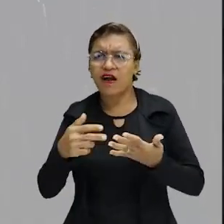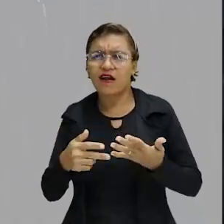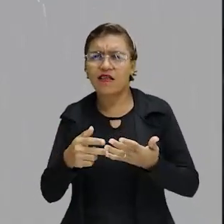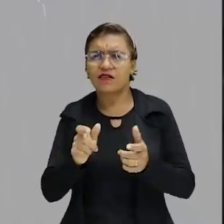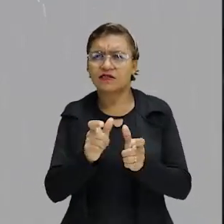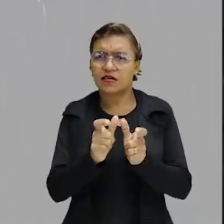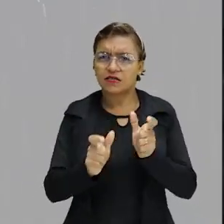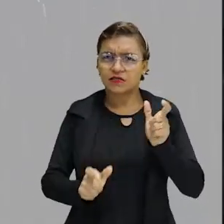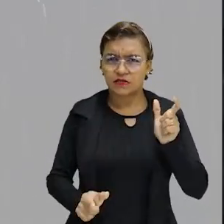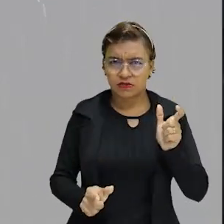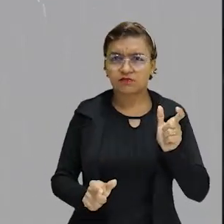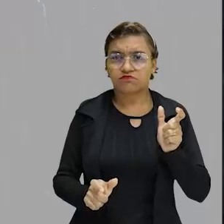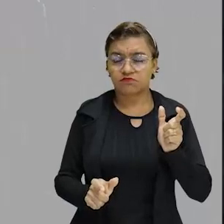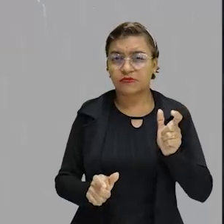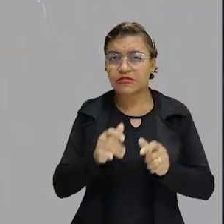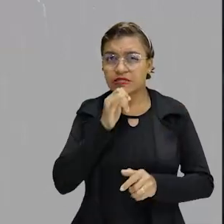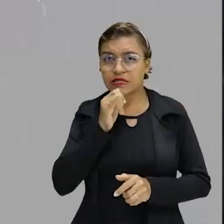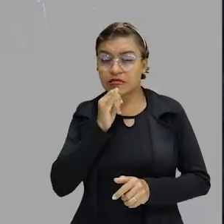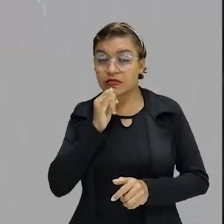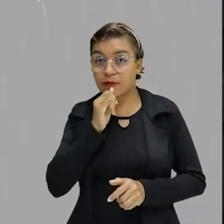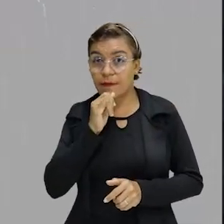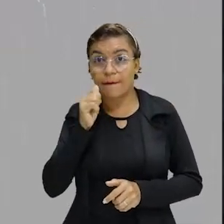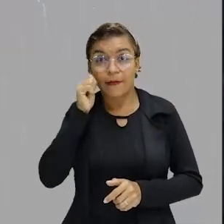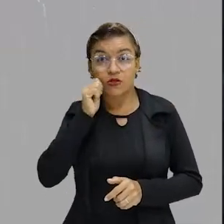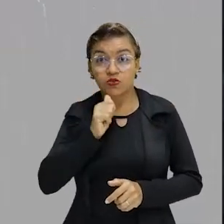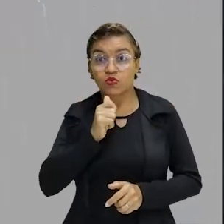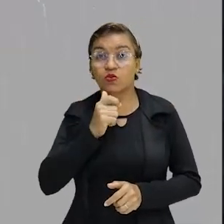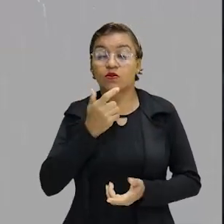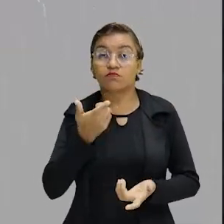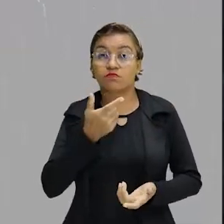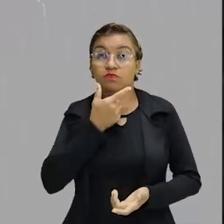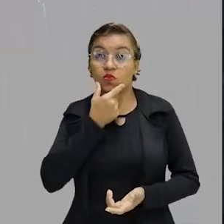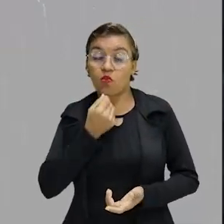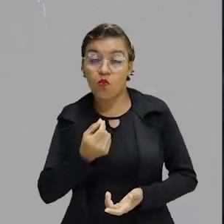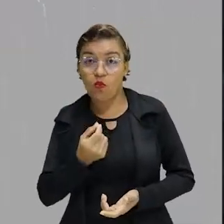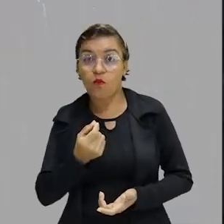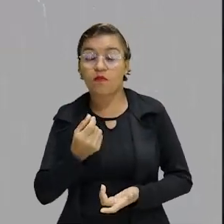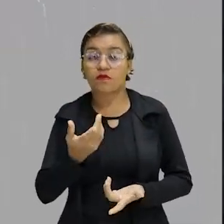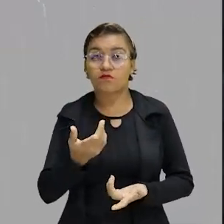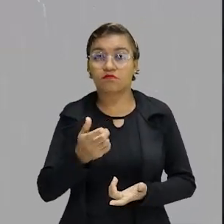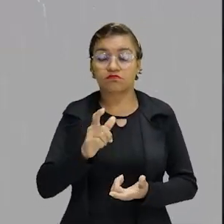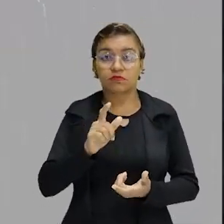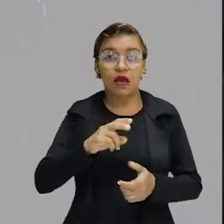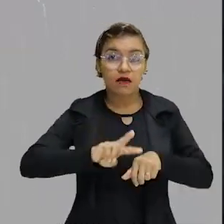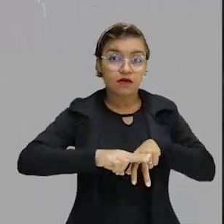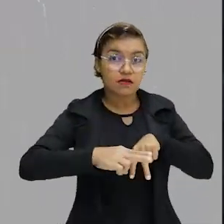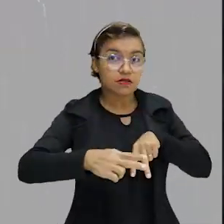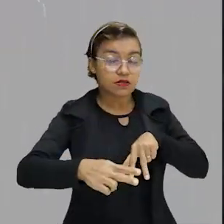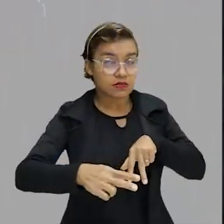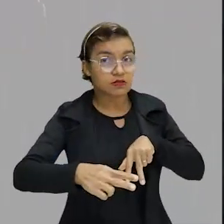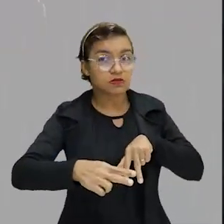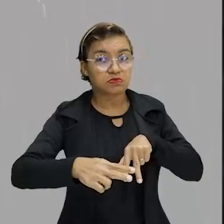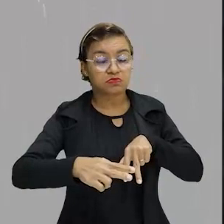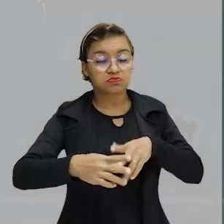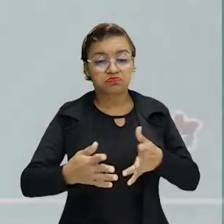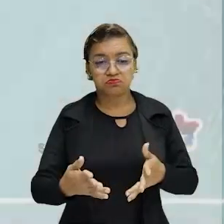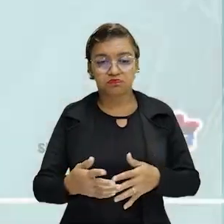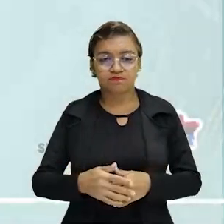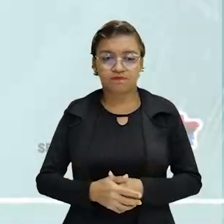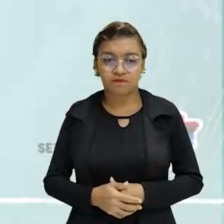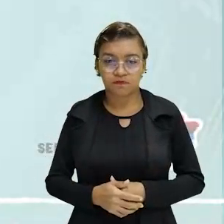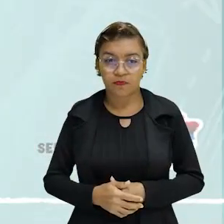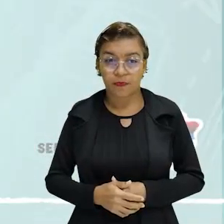feminino e nem com o gênero masculino. Mas aqui nós vamos tratar exclusivamente da gramática normativa.